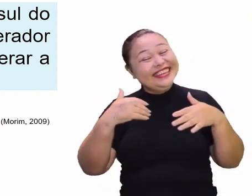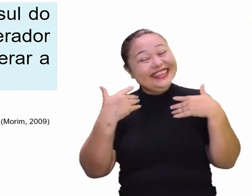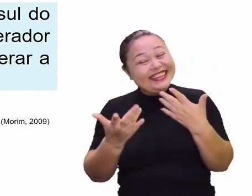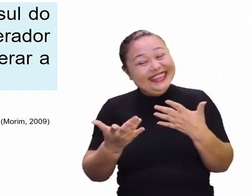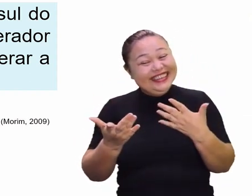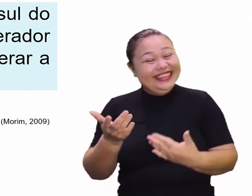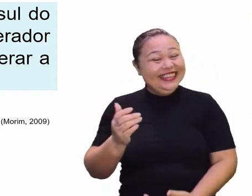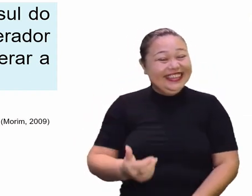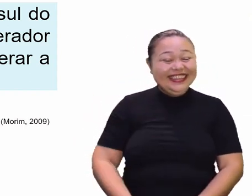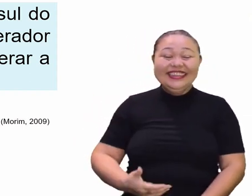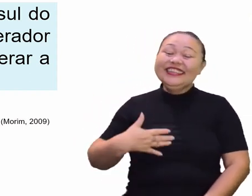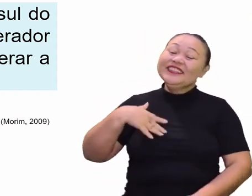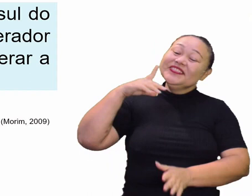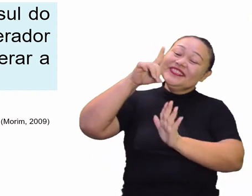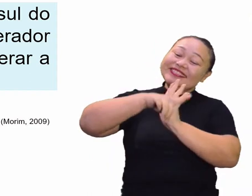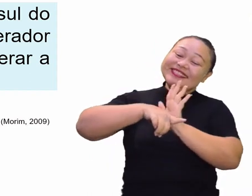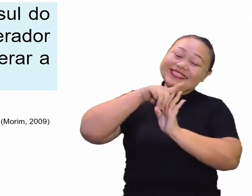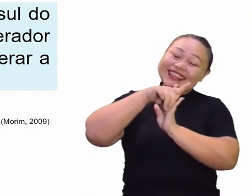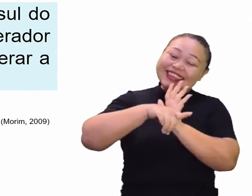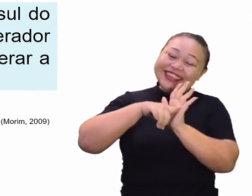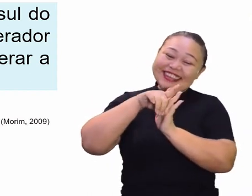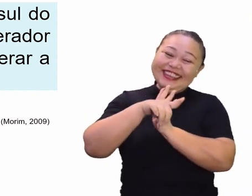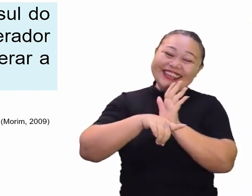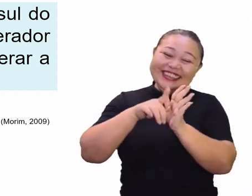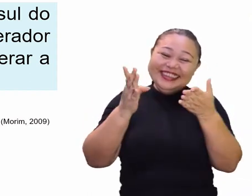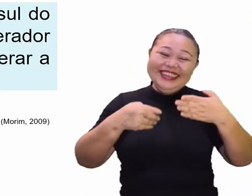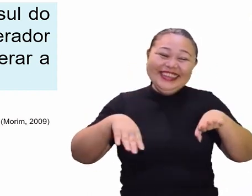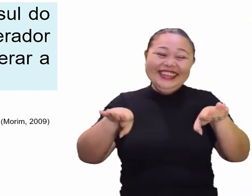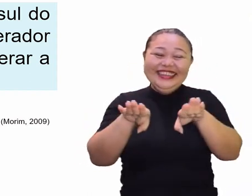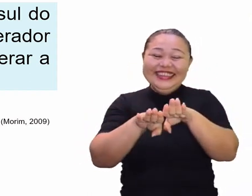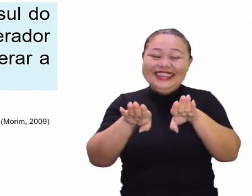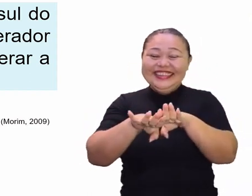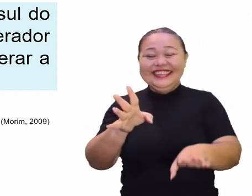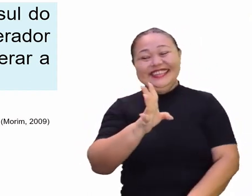Então, a Estrada de Ferro Madeira Mamoré também